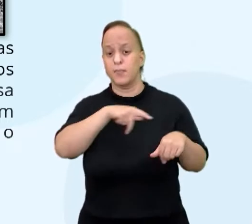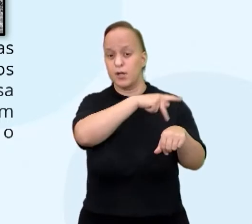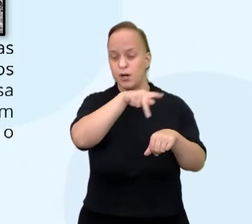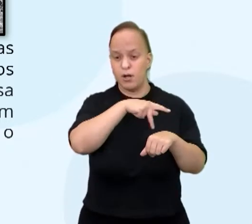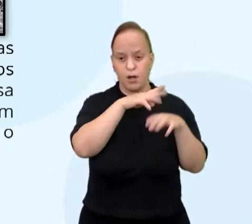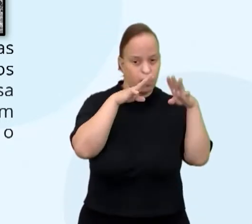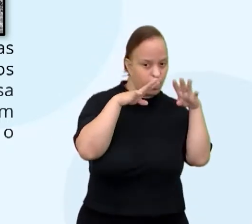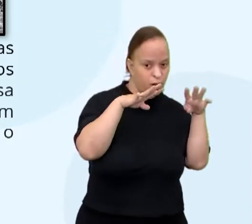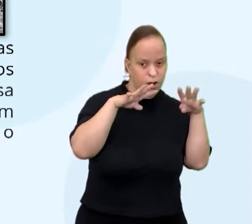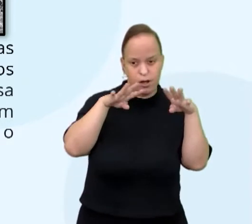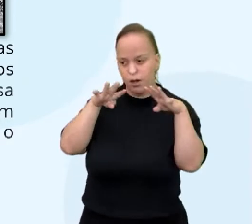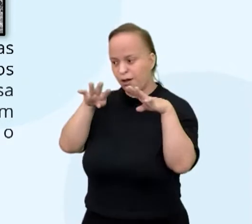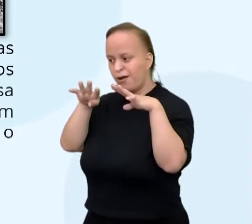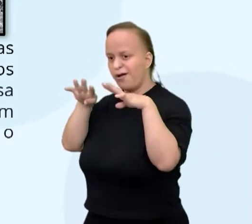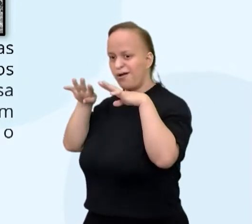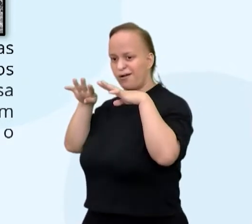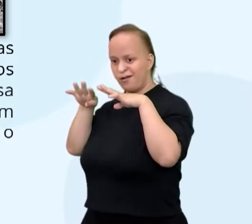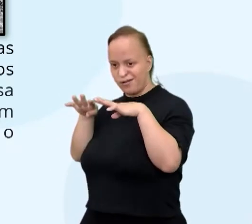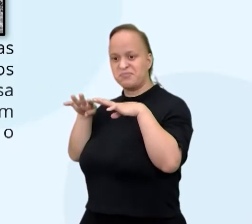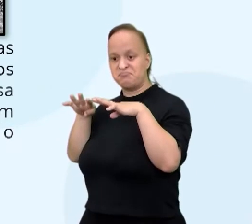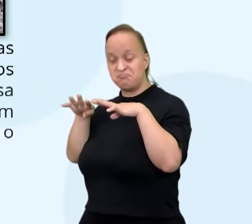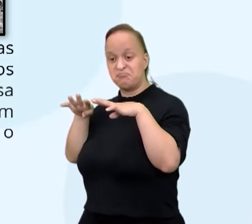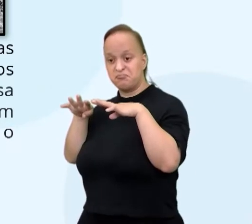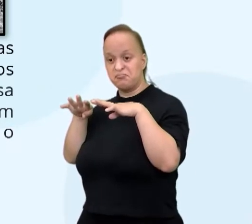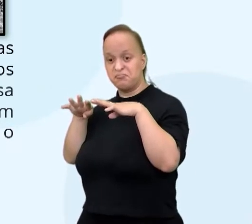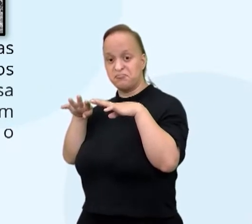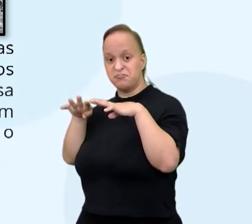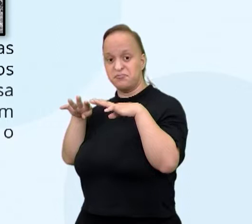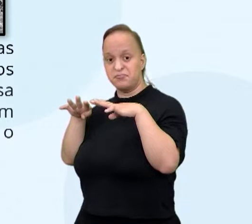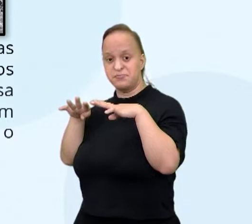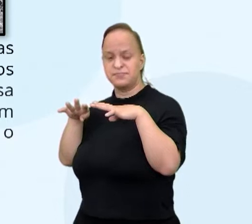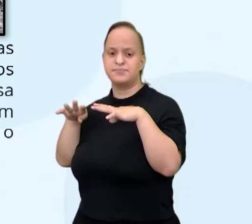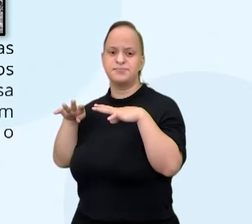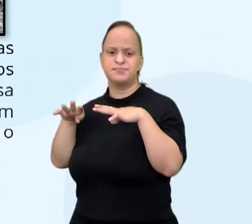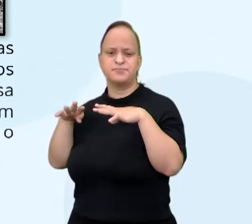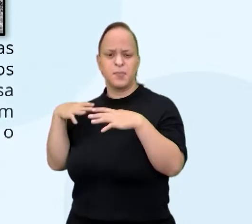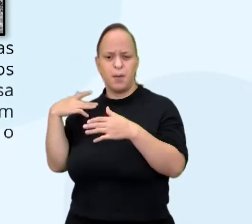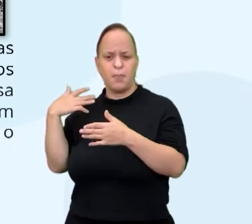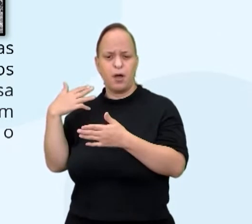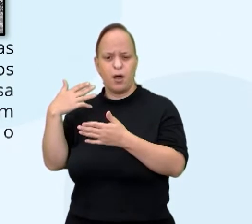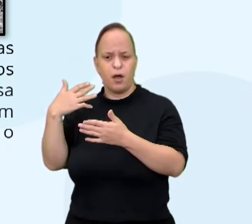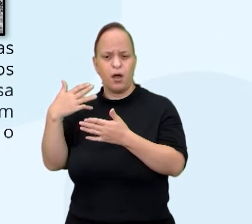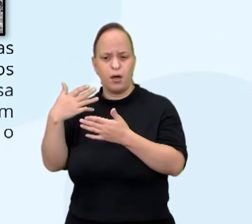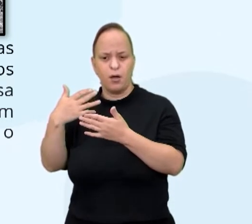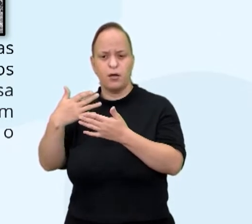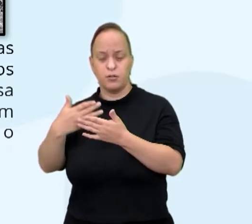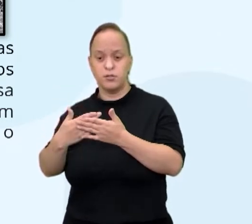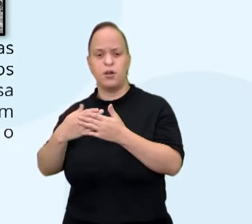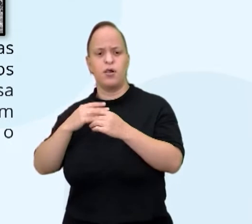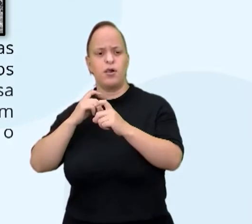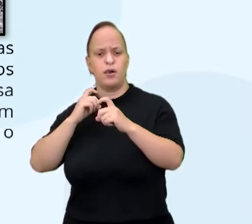mundo deleitavam os olhares dos visitantes. Como em todas as exposições universais,